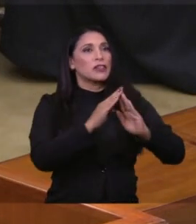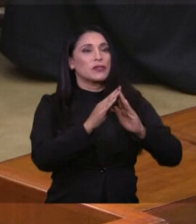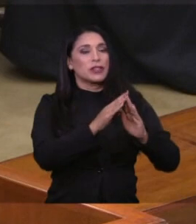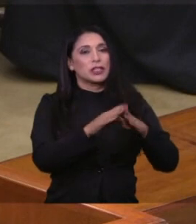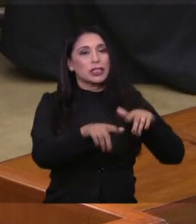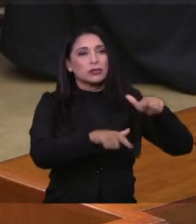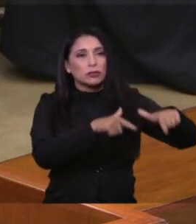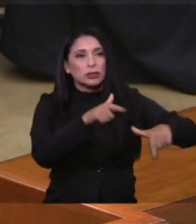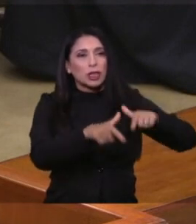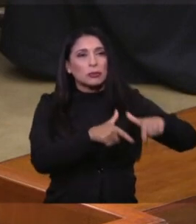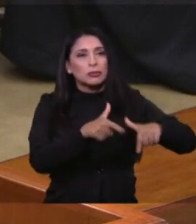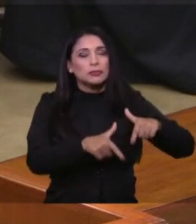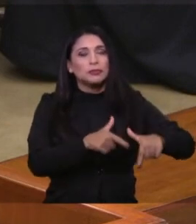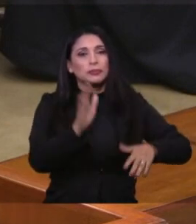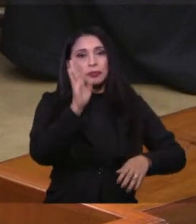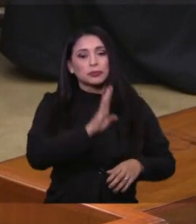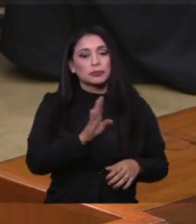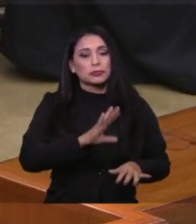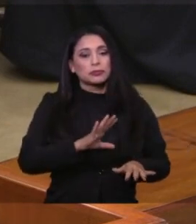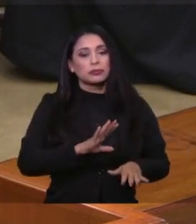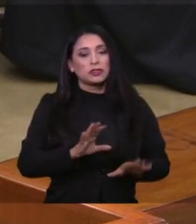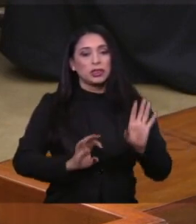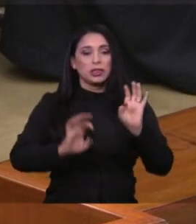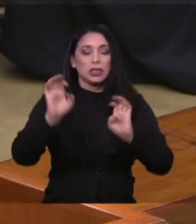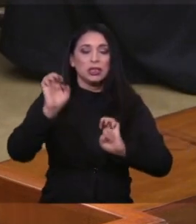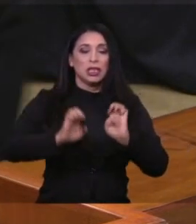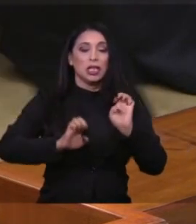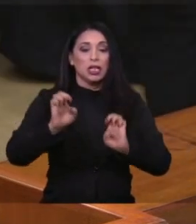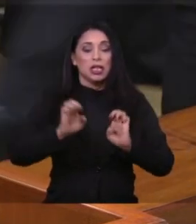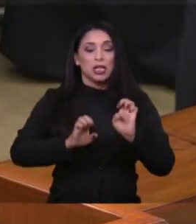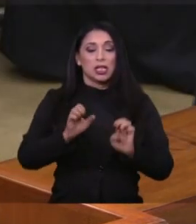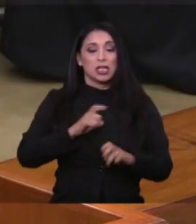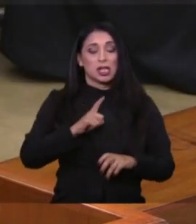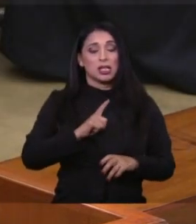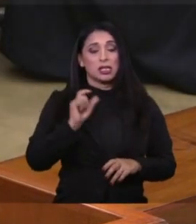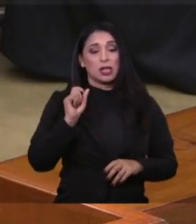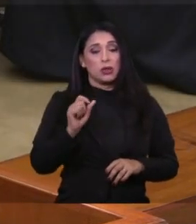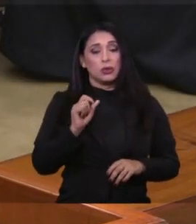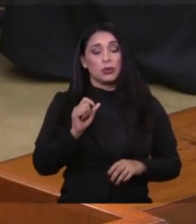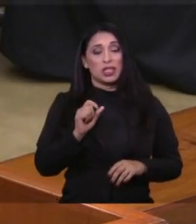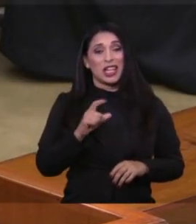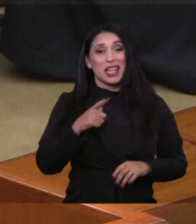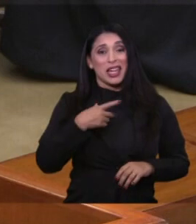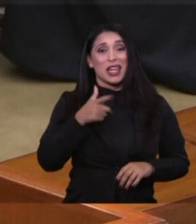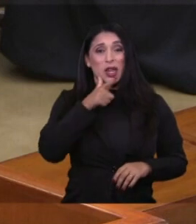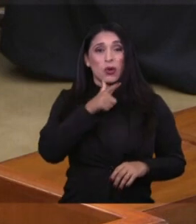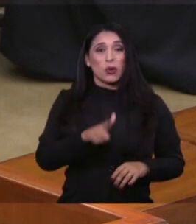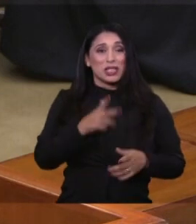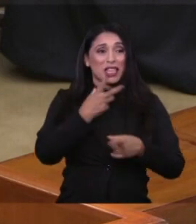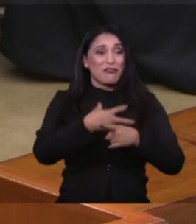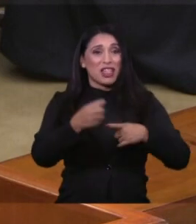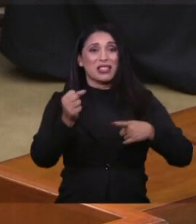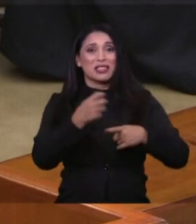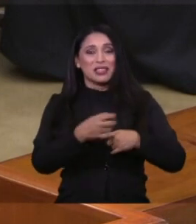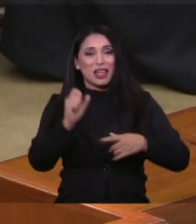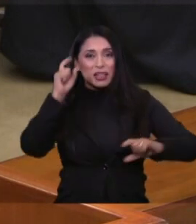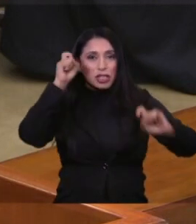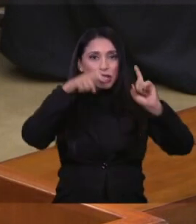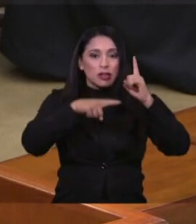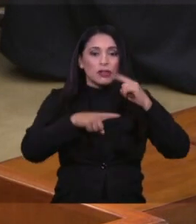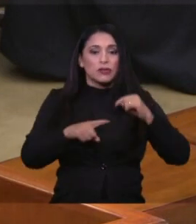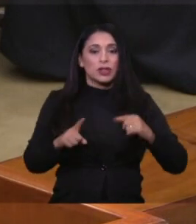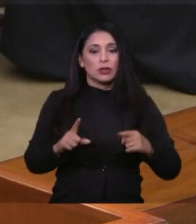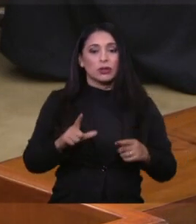trabalhadora brasileira, esses dados são minas terrestres, minas que eu consegui driblar e sei que dificilmente falarei